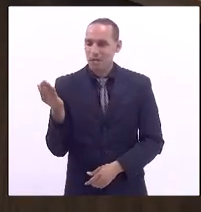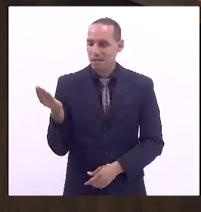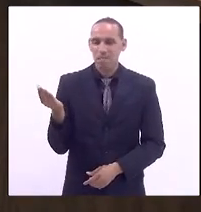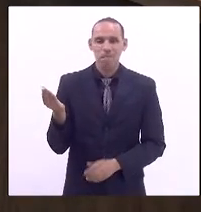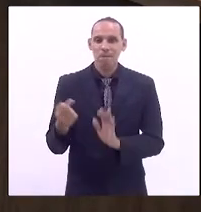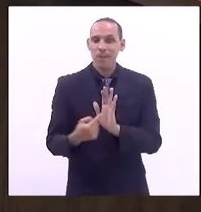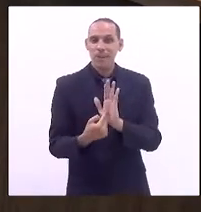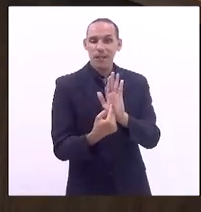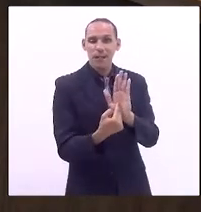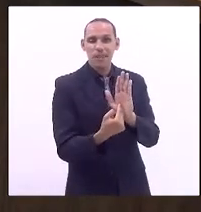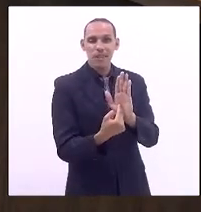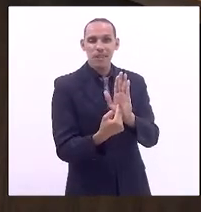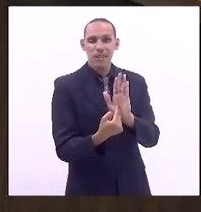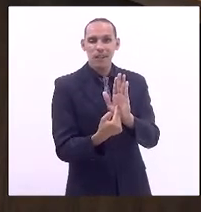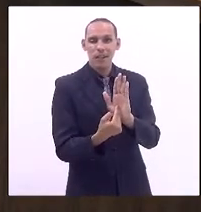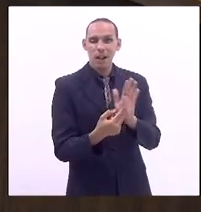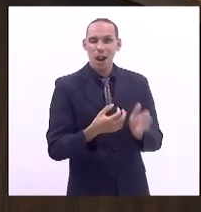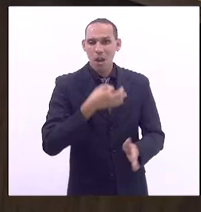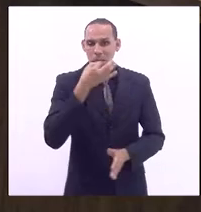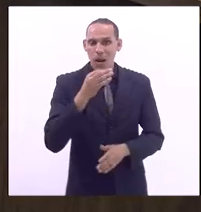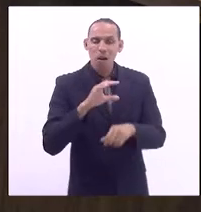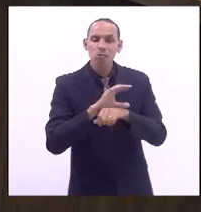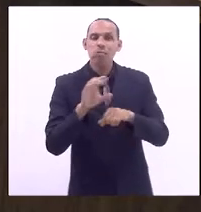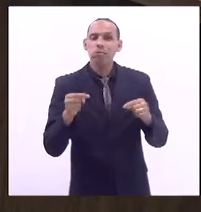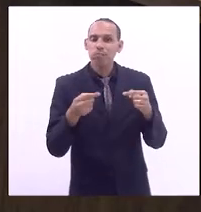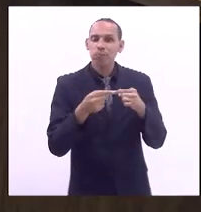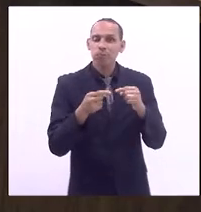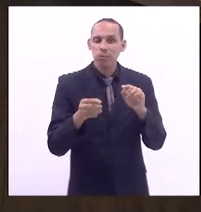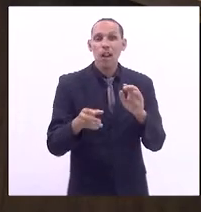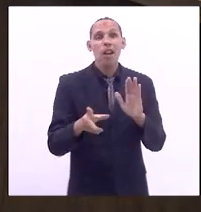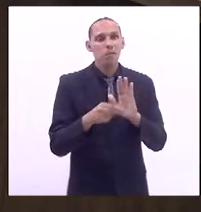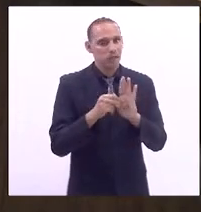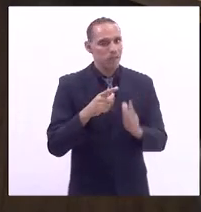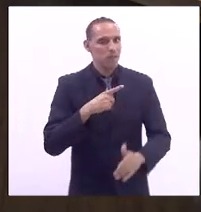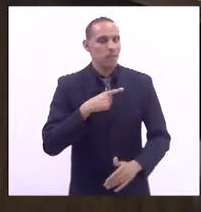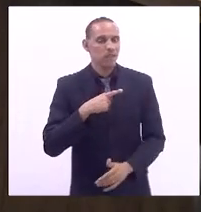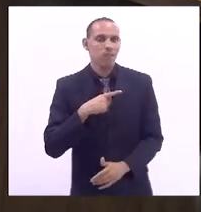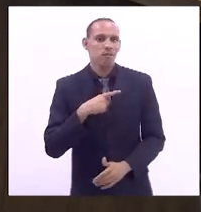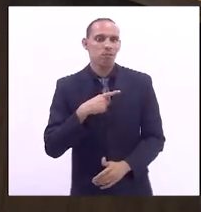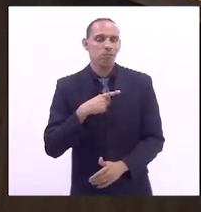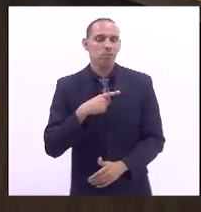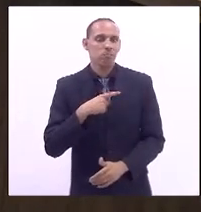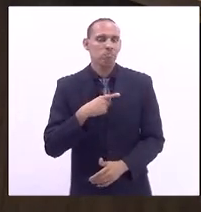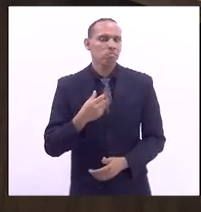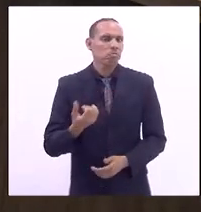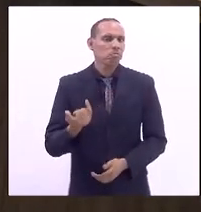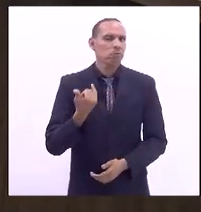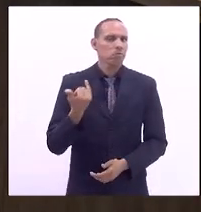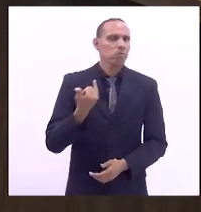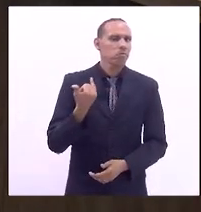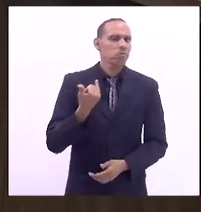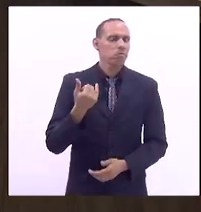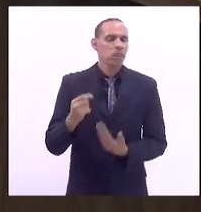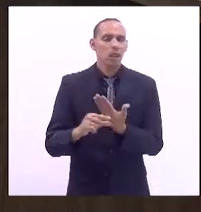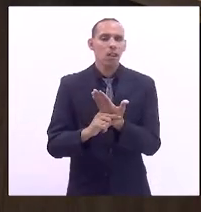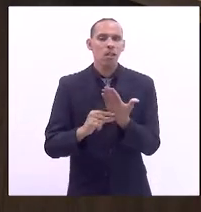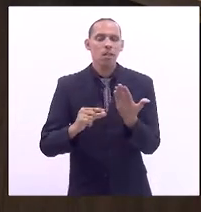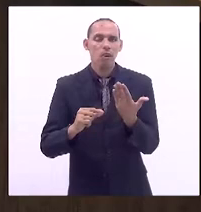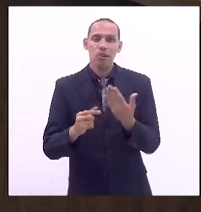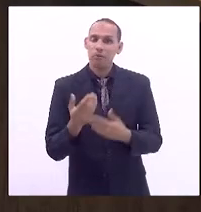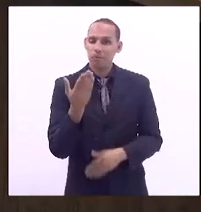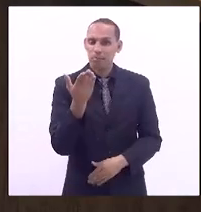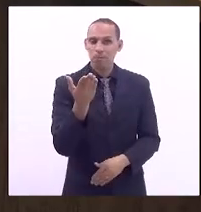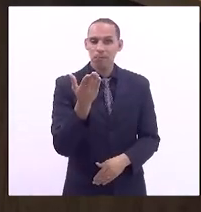e Apresentou um parecer pela constitucionalidade com emendas e fui informada que foi de autoria de